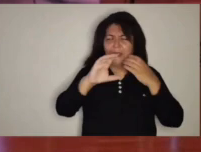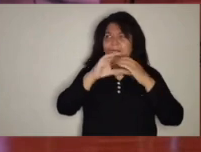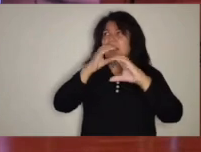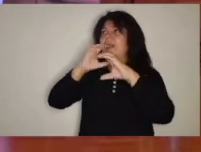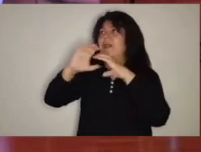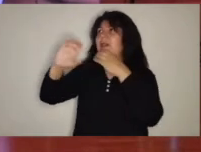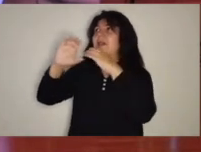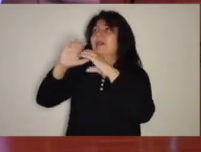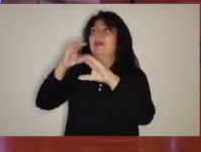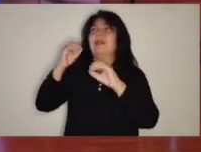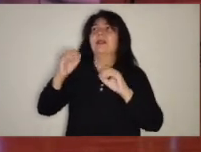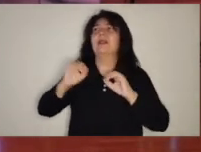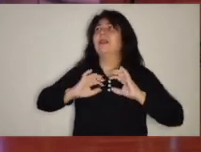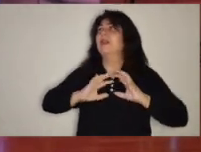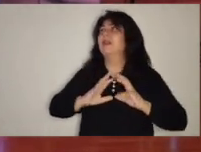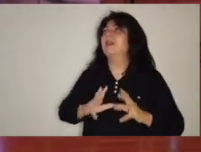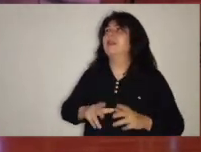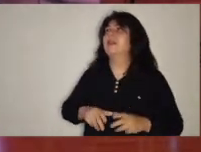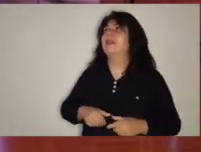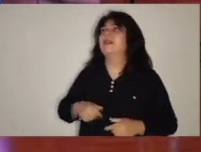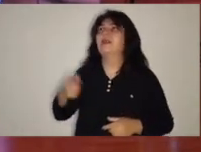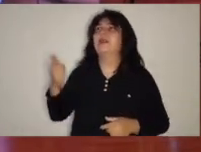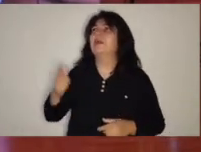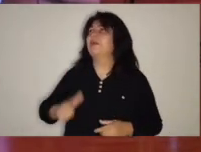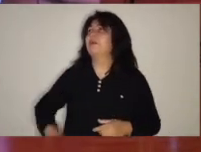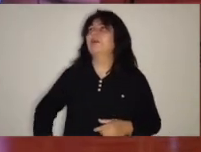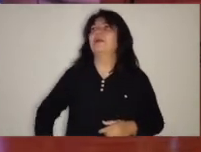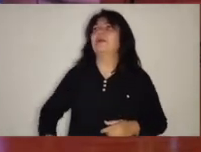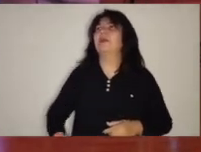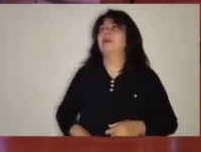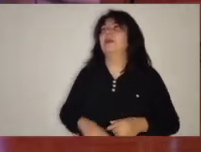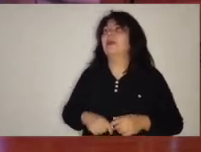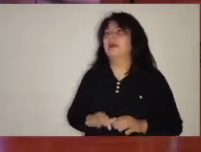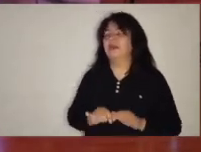consegui cantar, todas as vezes